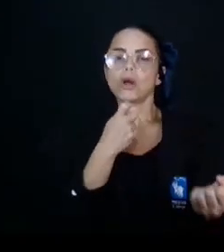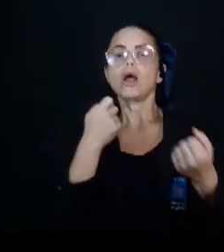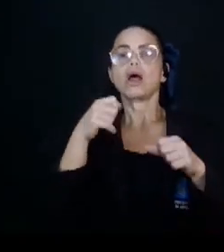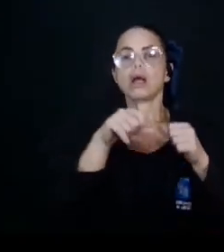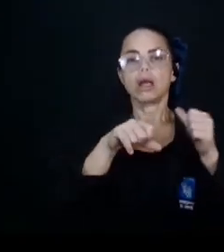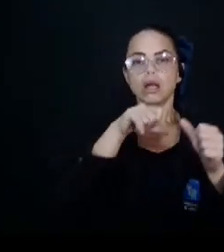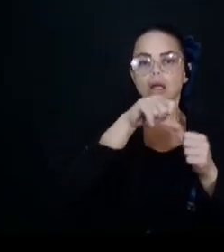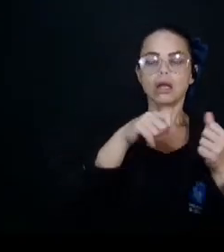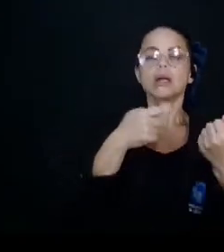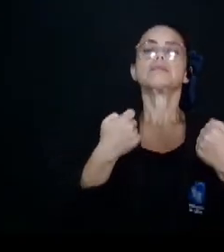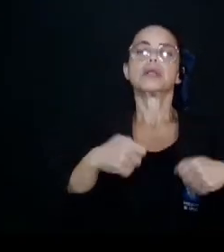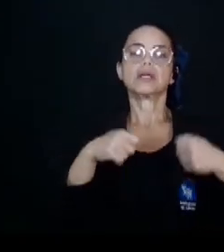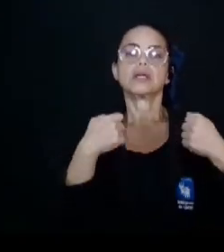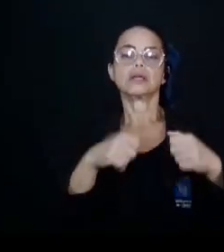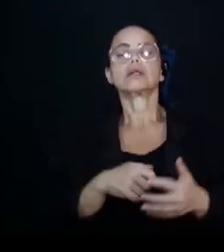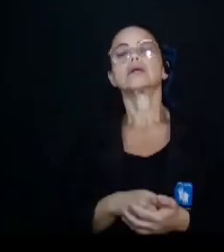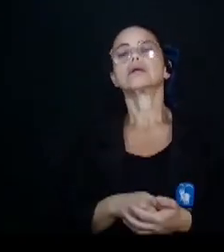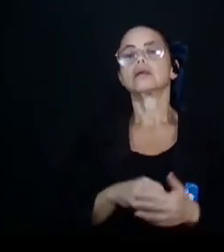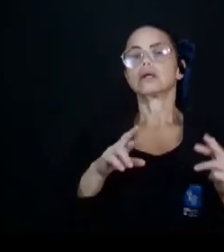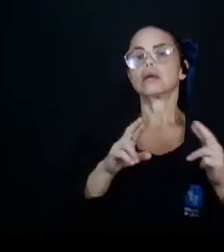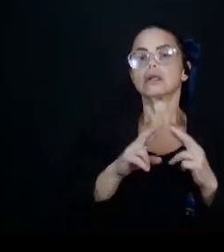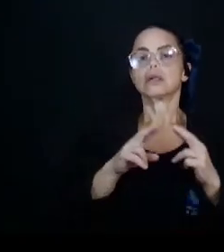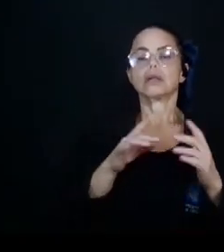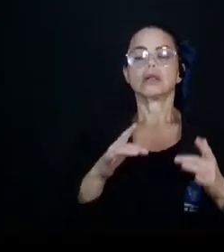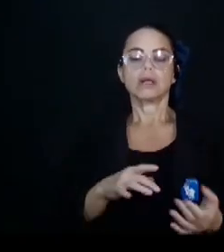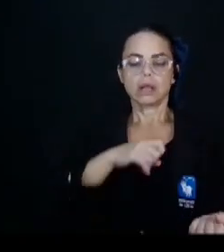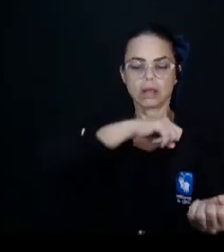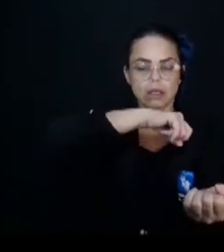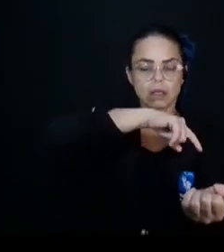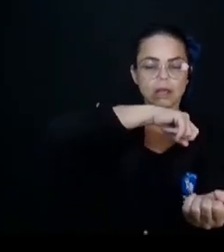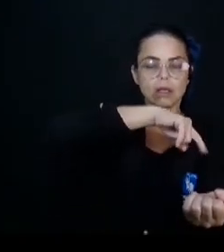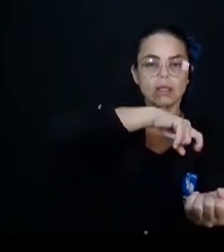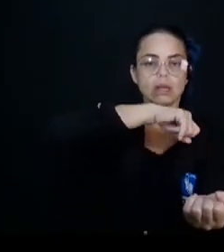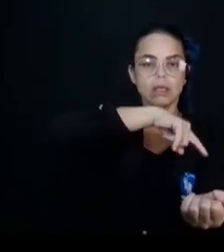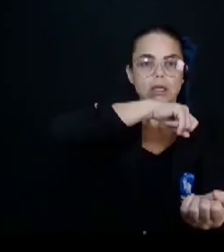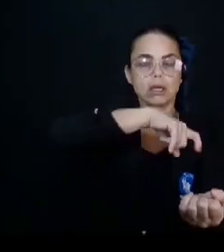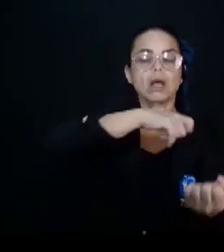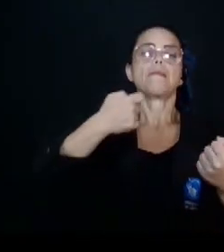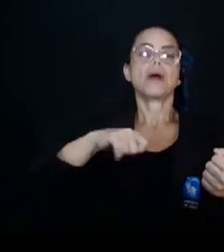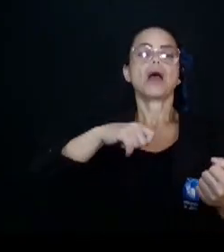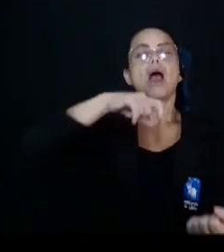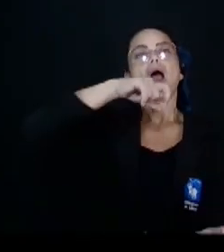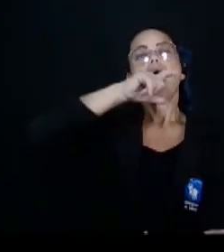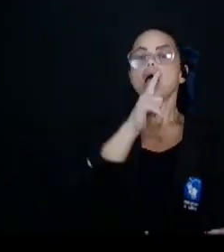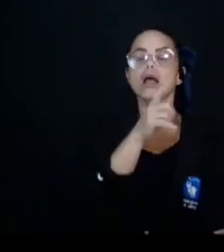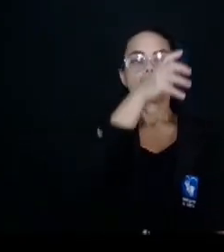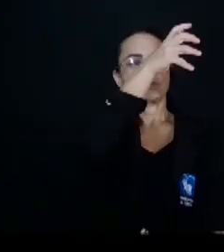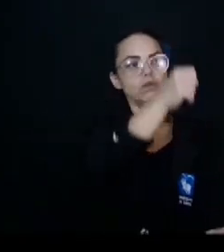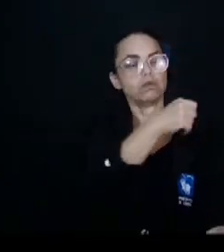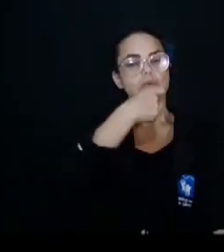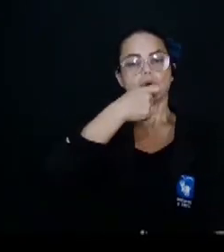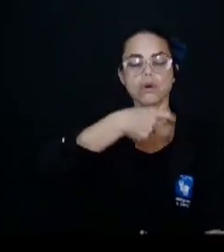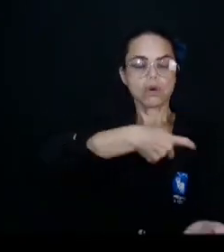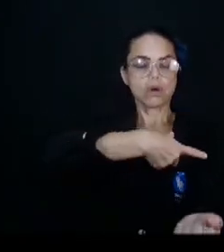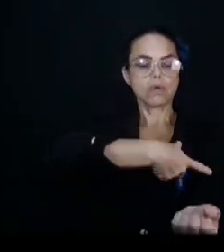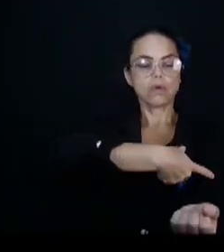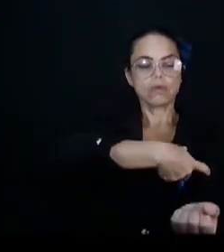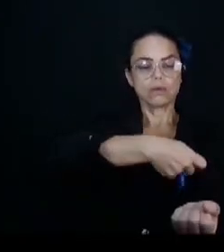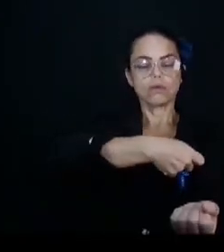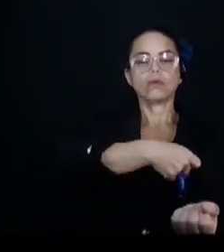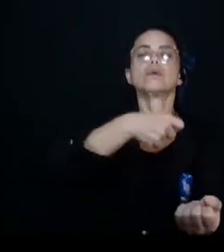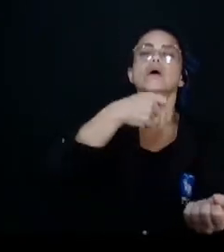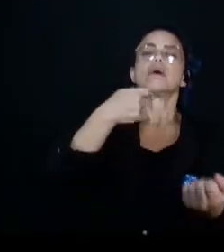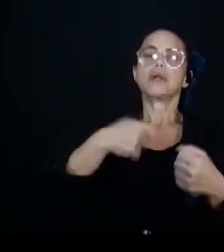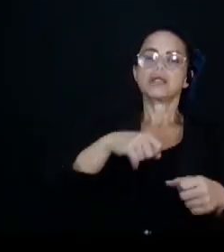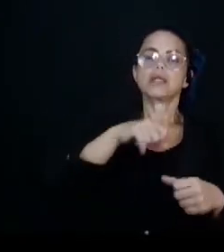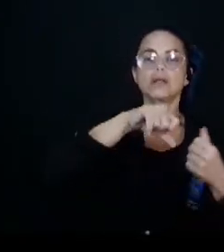relacionado à própria quimioterapia. E aí eu vou dar um adendo, Cassiane, puxando um pouquinho para o outro lado de hematologia, por isso que é tão importante